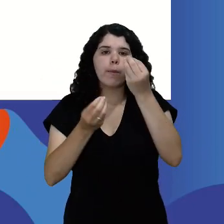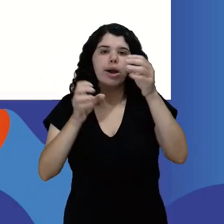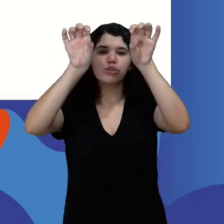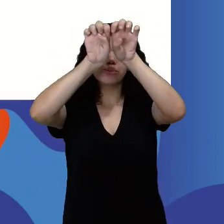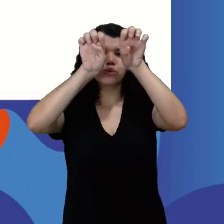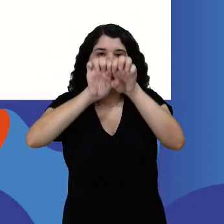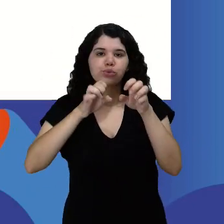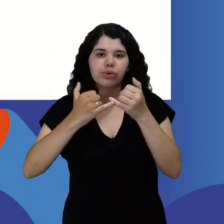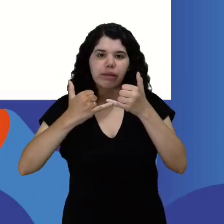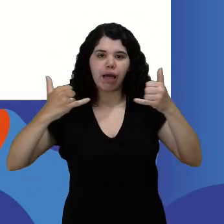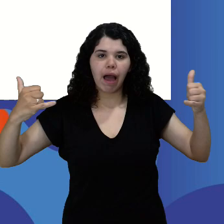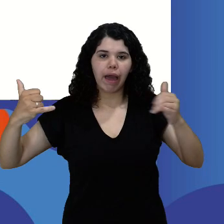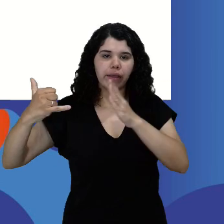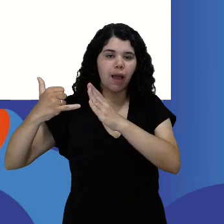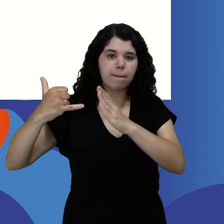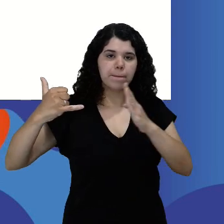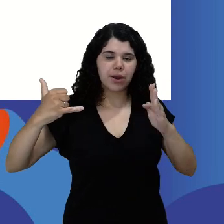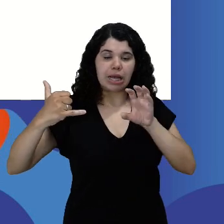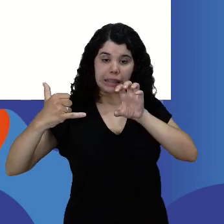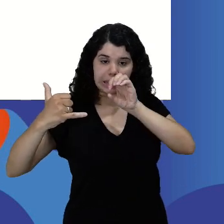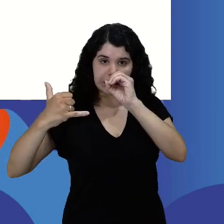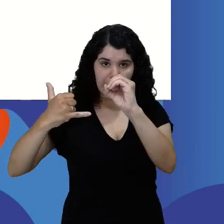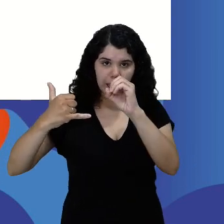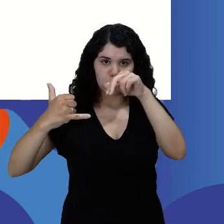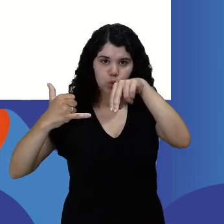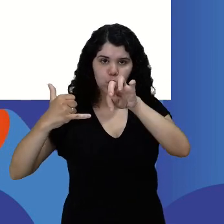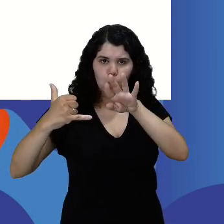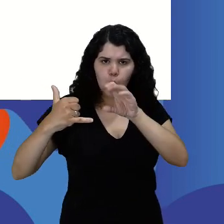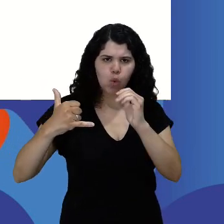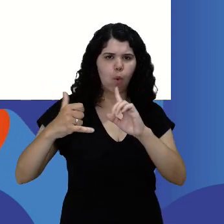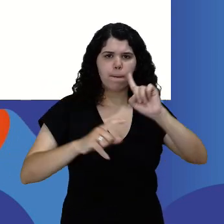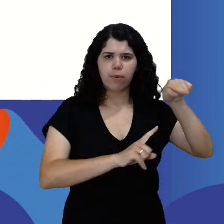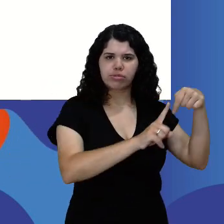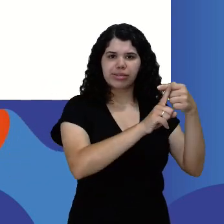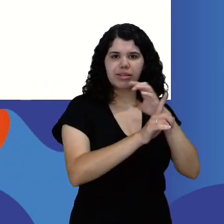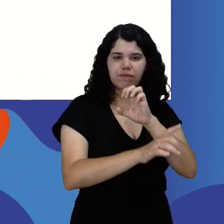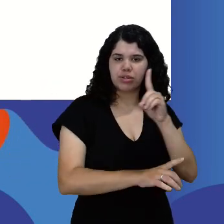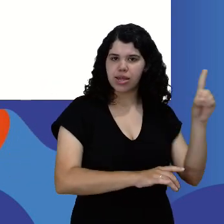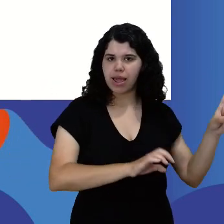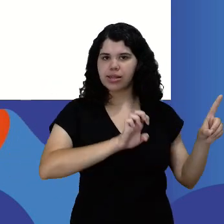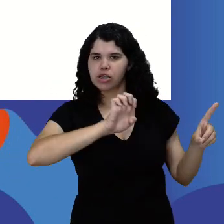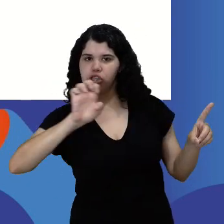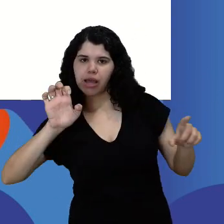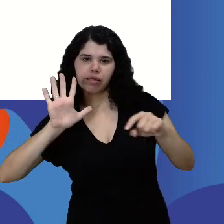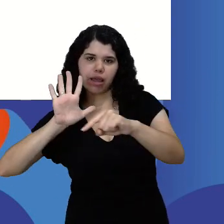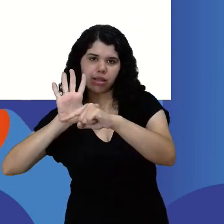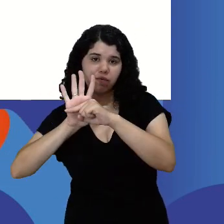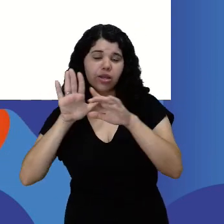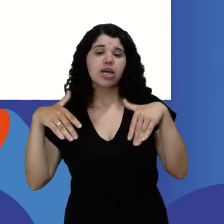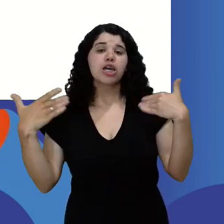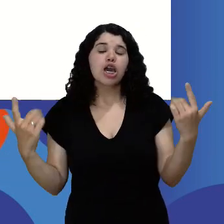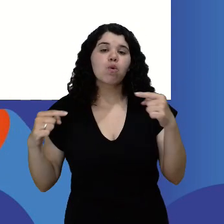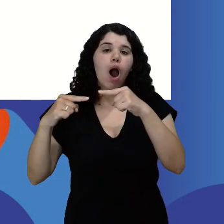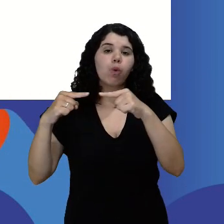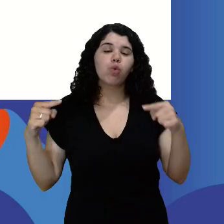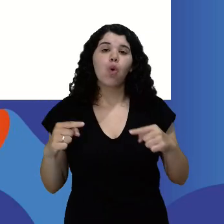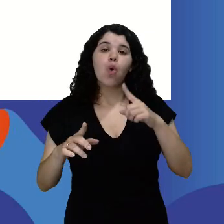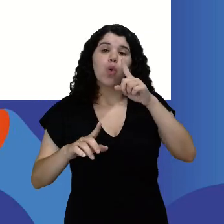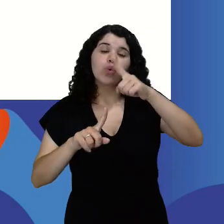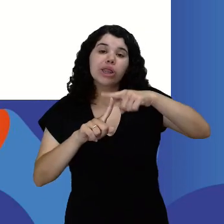zero, positivos à direita, negativos à esquerda. E a segunda coisa é, qual é a escala que essa reta